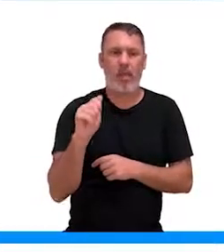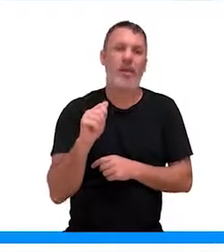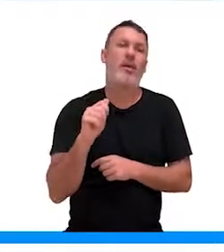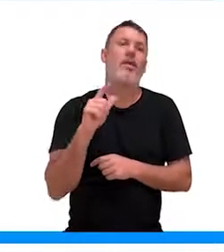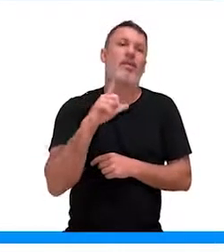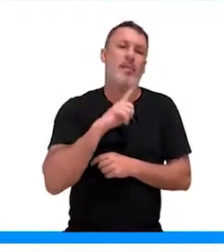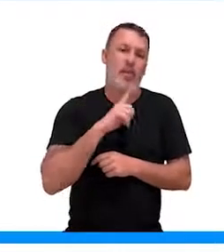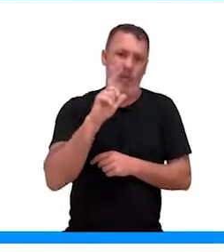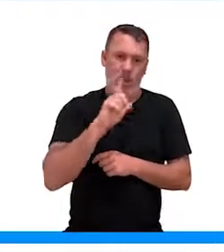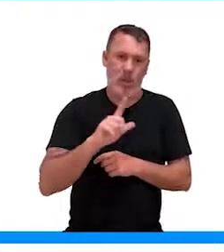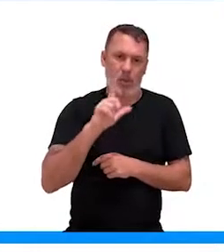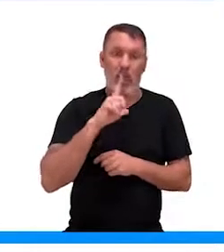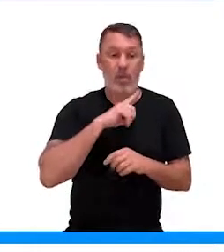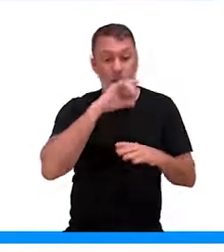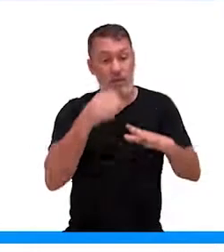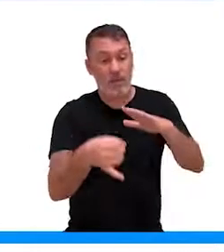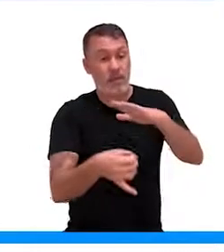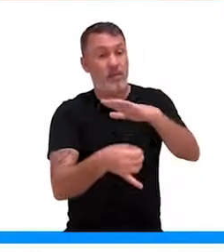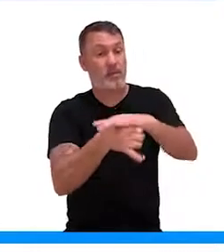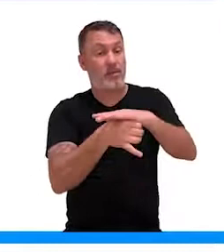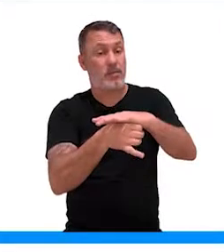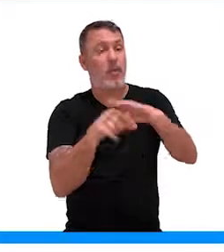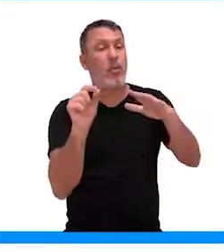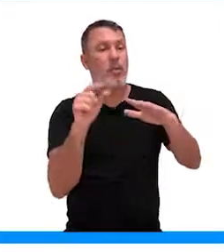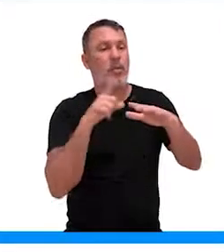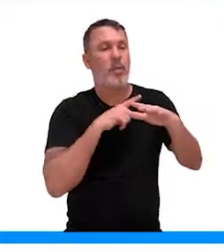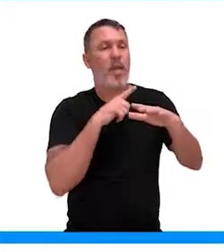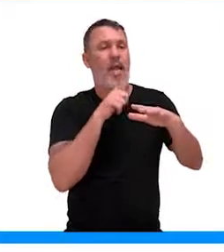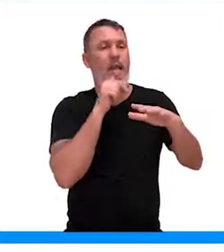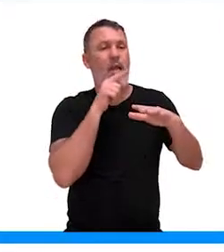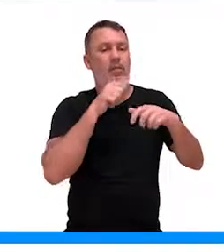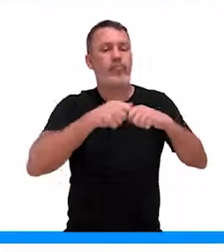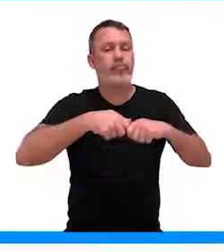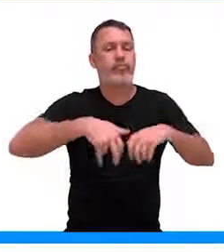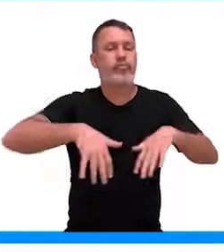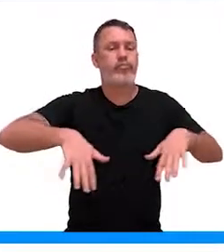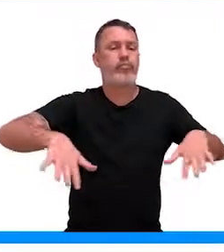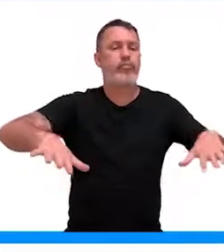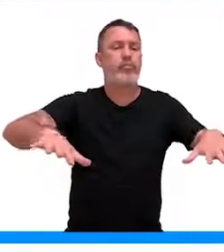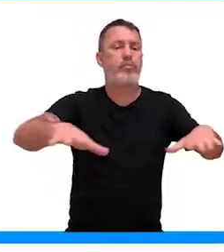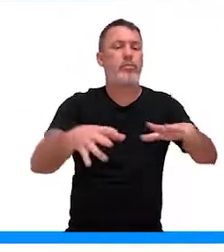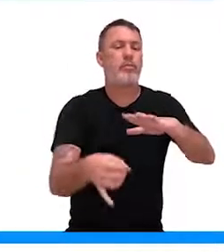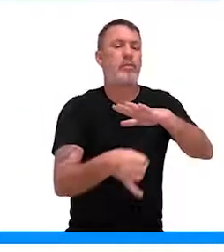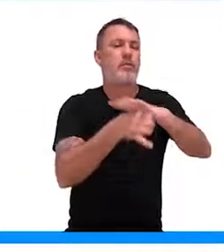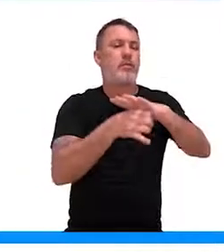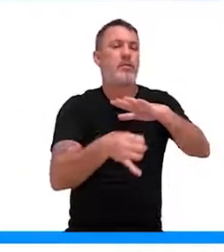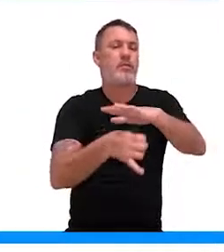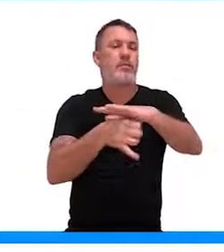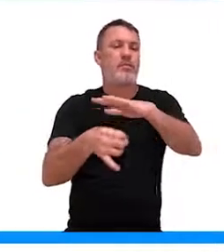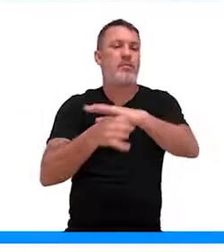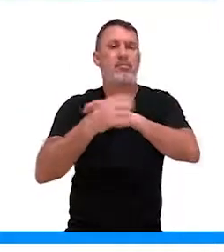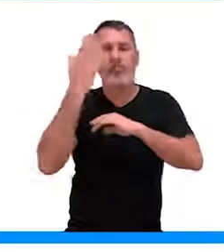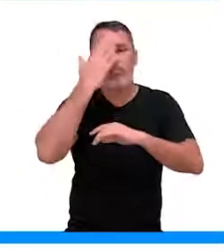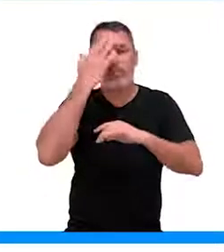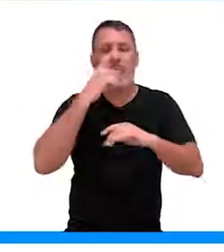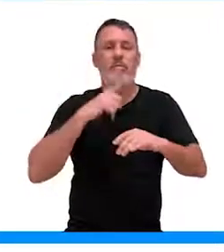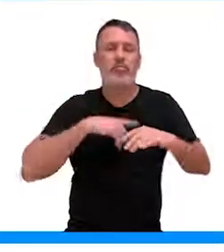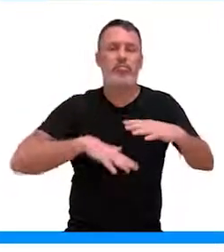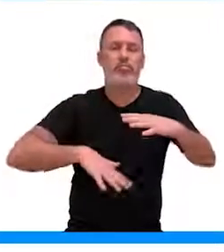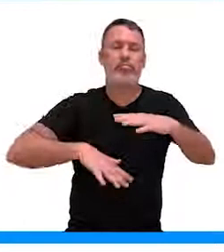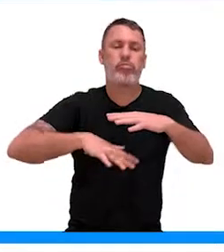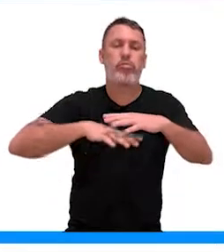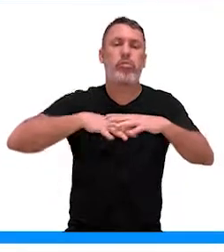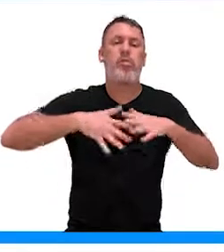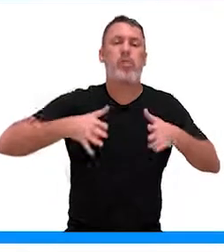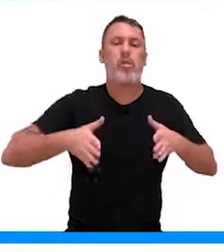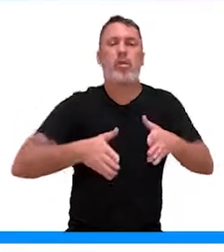nível de infiltração de água maior em determinadas rochas com maior nível de porosidade, e automaticamente